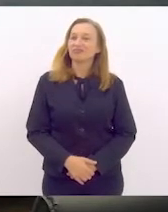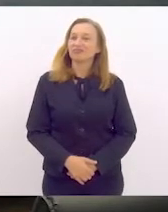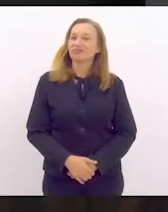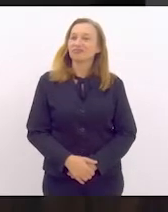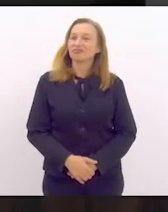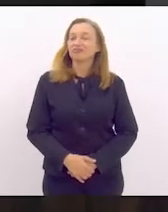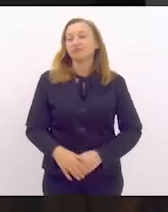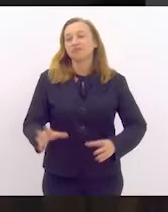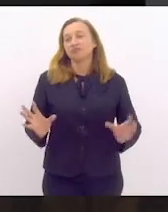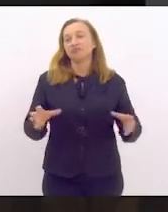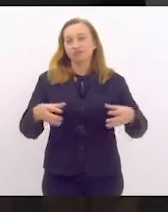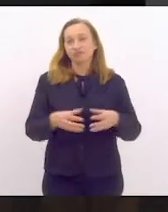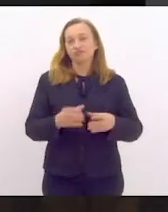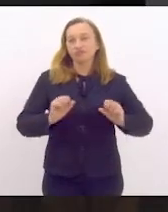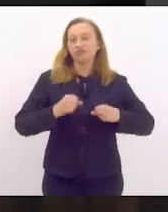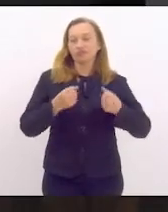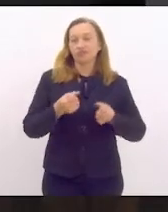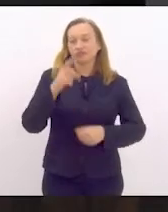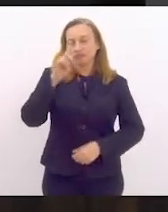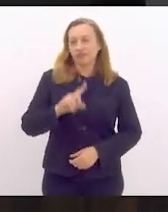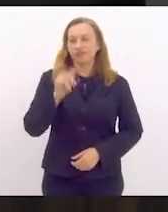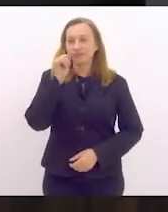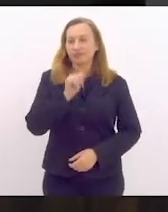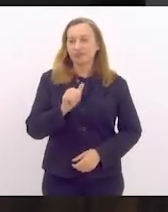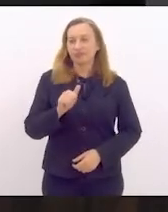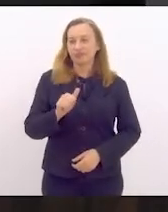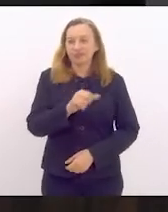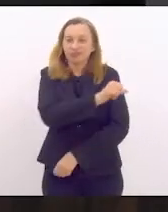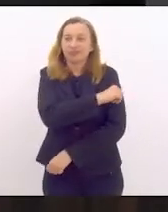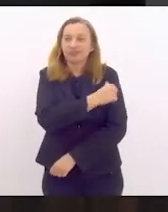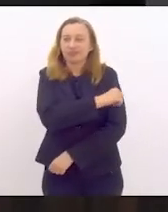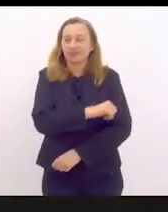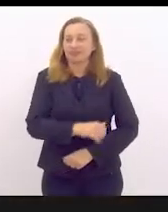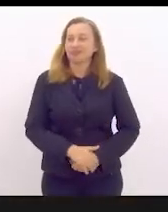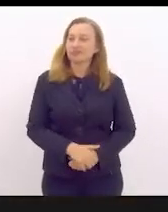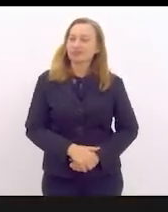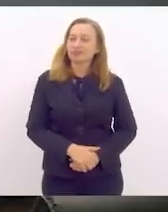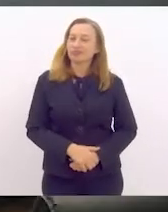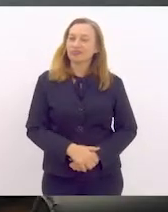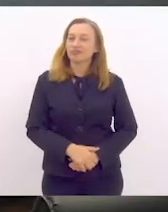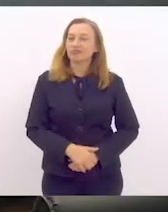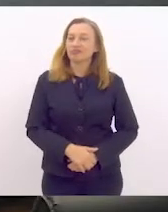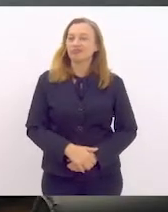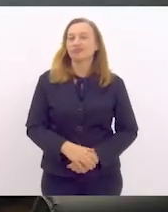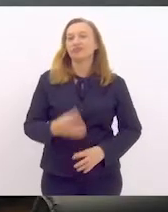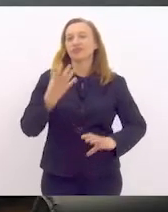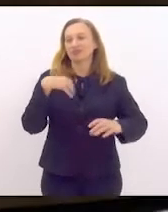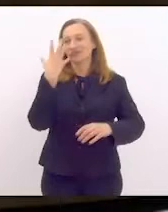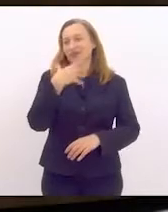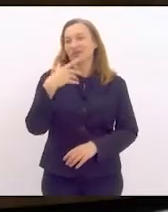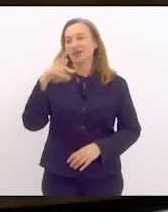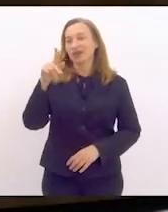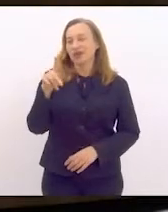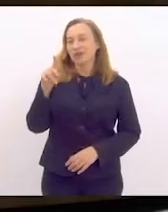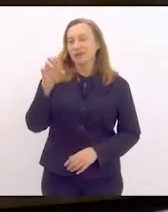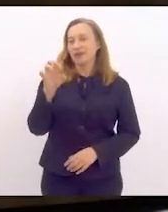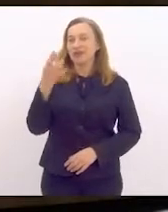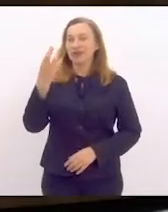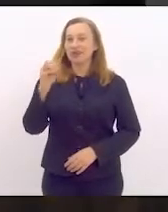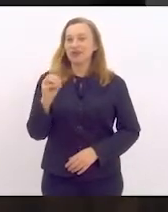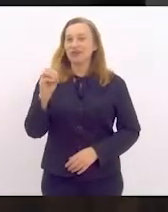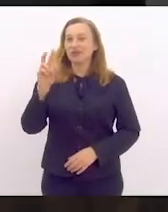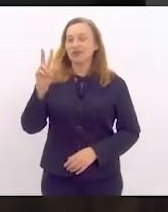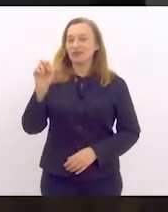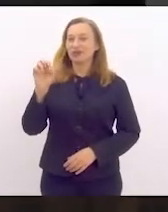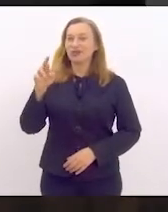Pela Comissão de Defesa do Direito da Mulher, enfermeira Rejane. Senhor presidente, eu queria que o senhor cantasse Pedreiro Valdemar. É isso